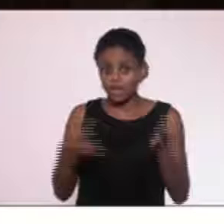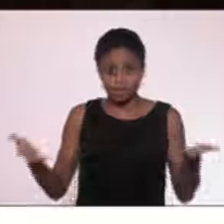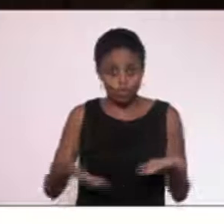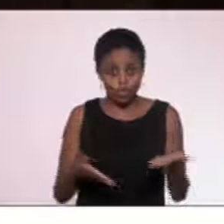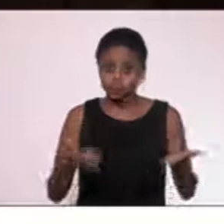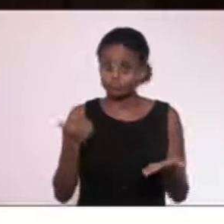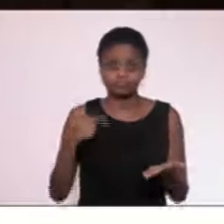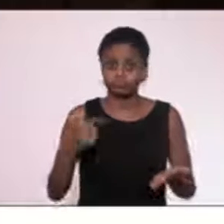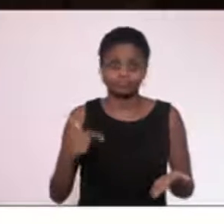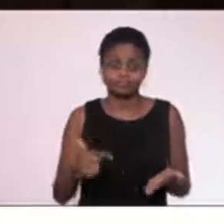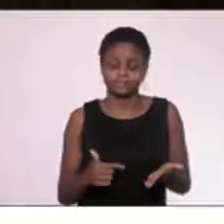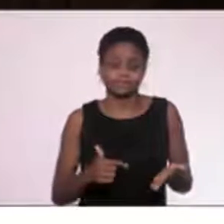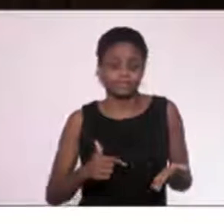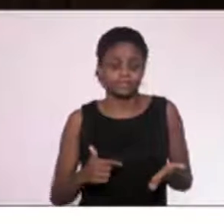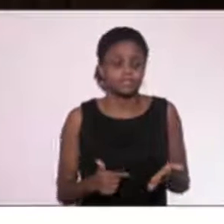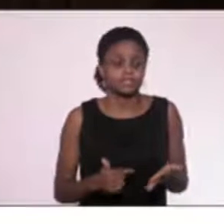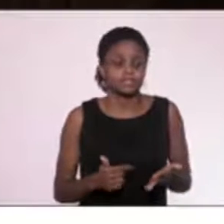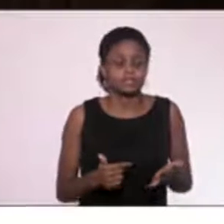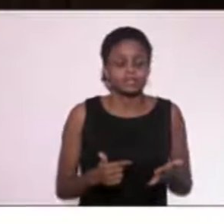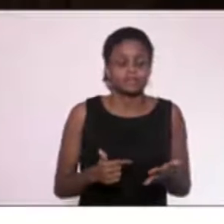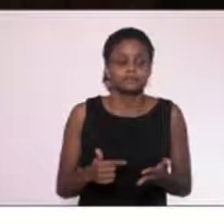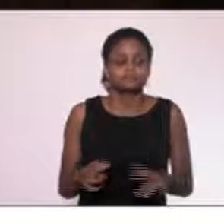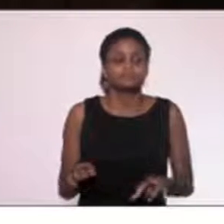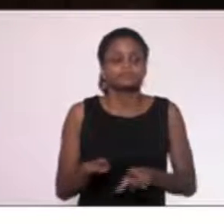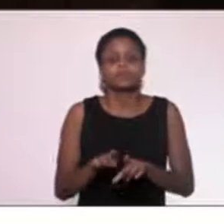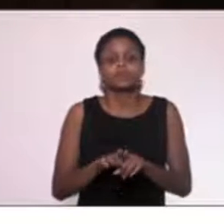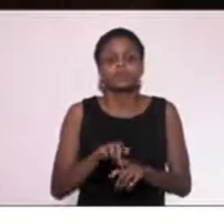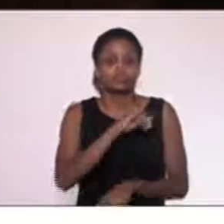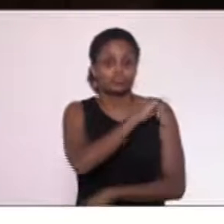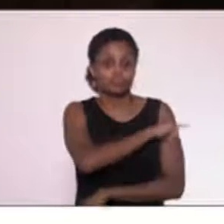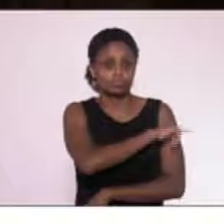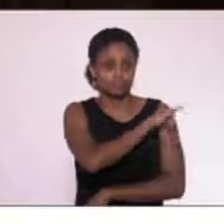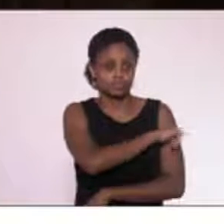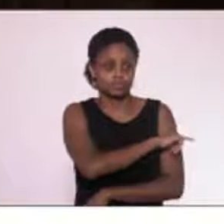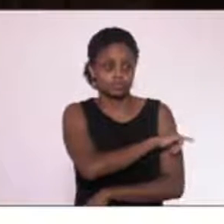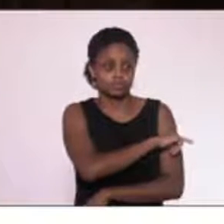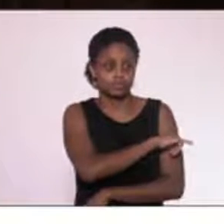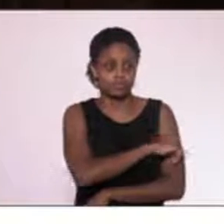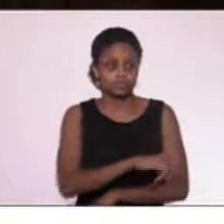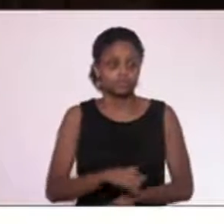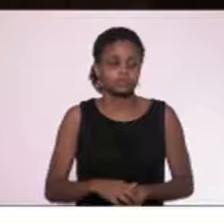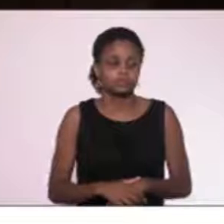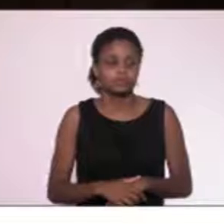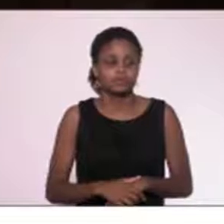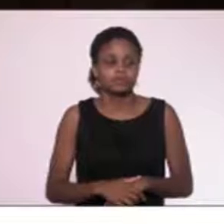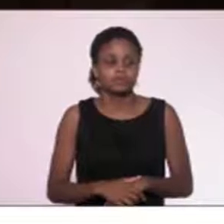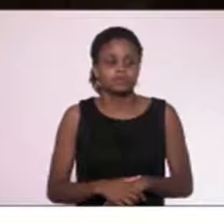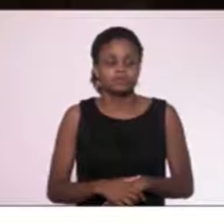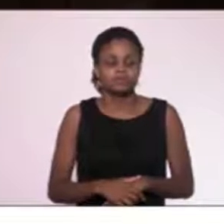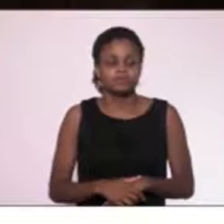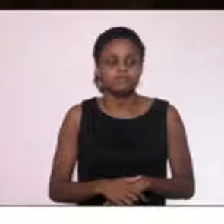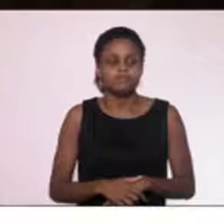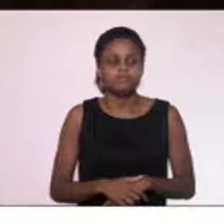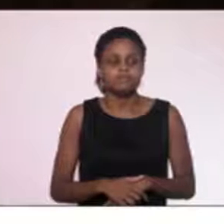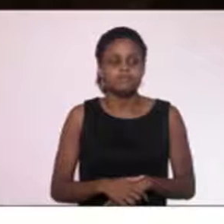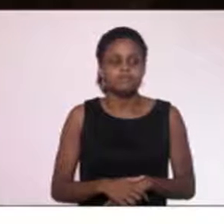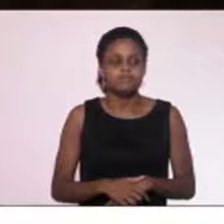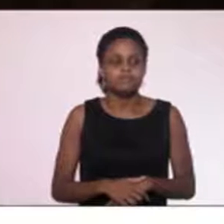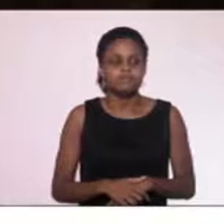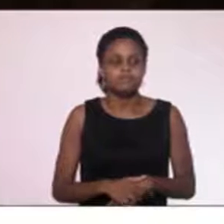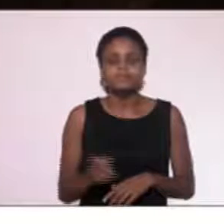vigentes. Além do mais, o Rio de Janeiro é afeto por um fenômeno